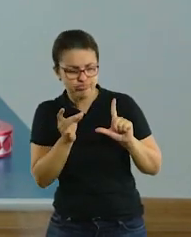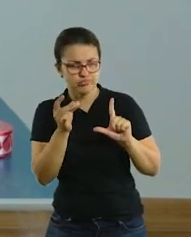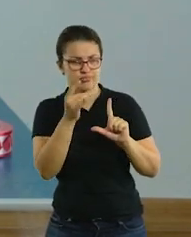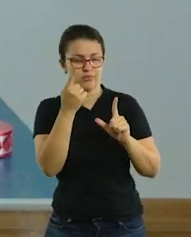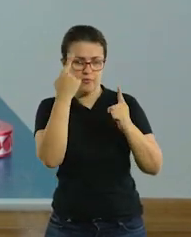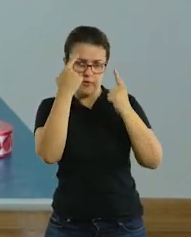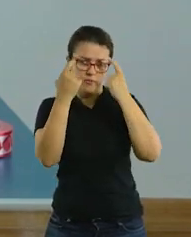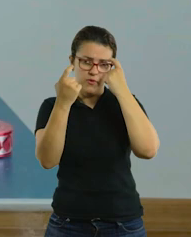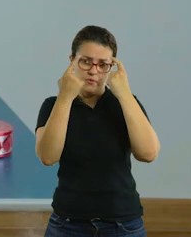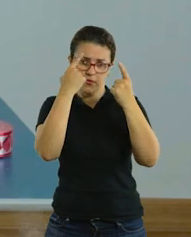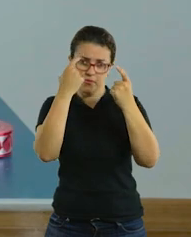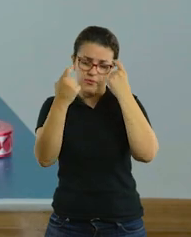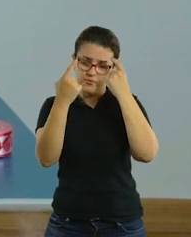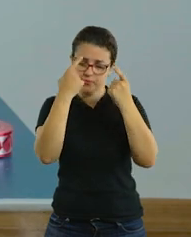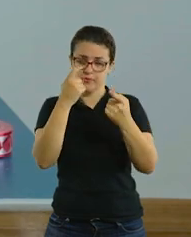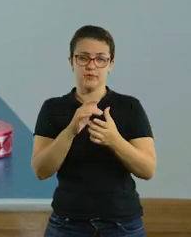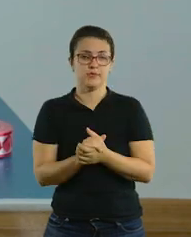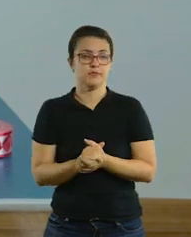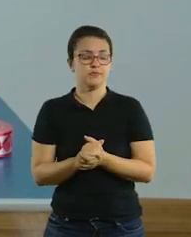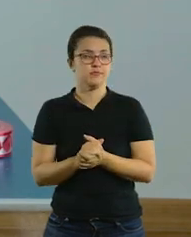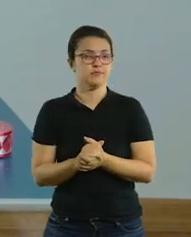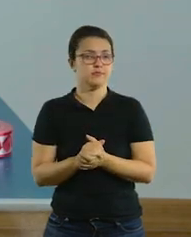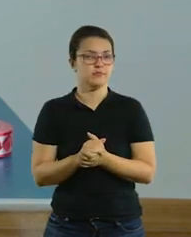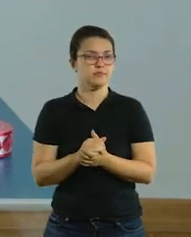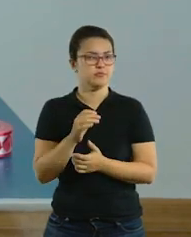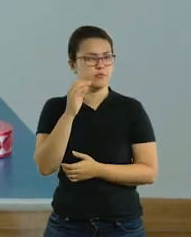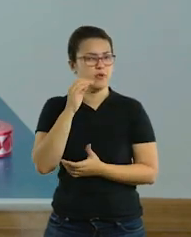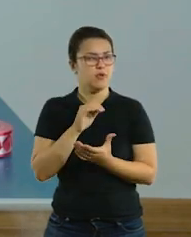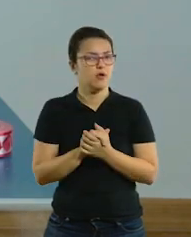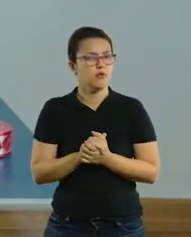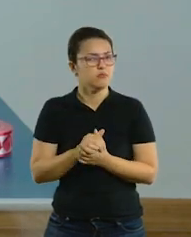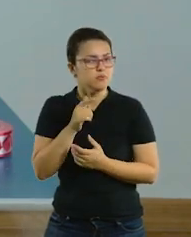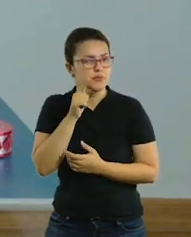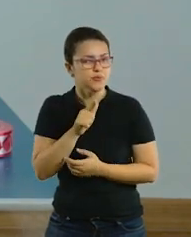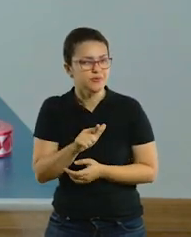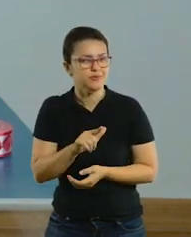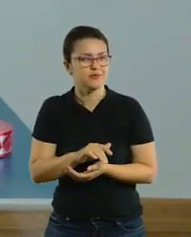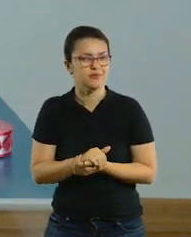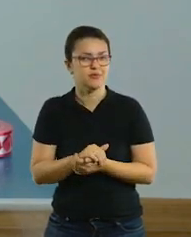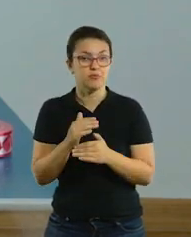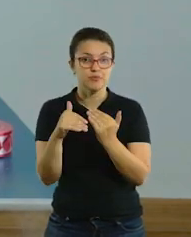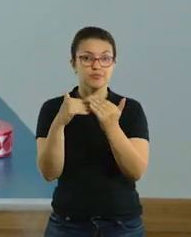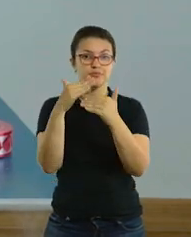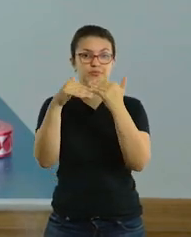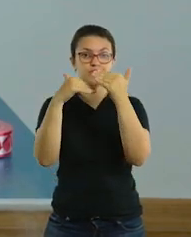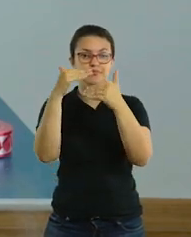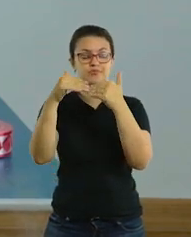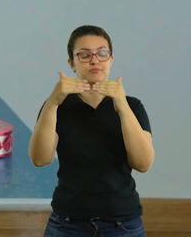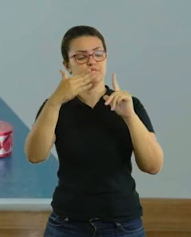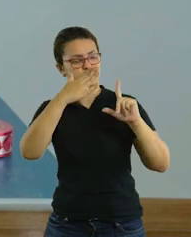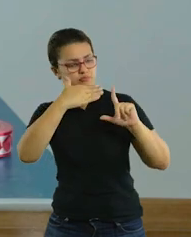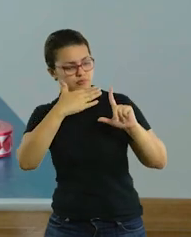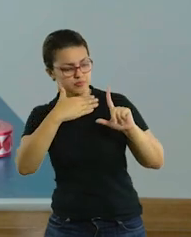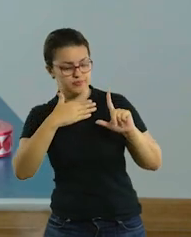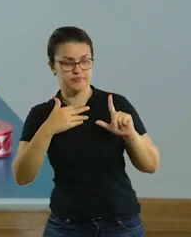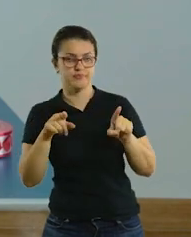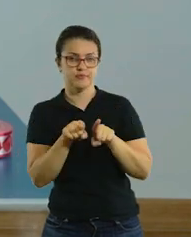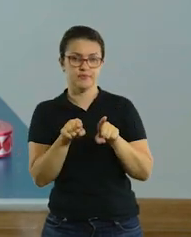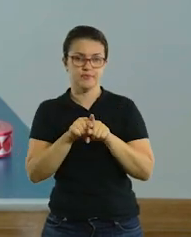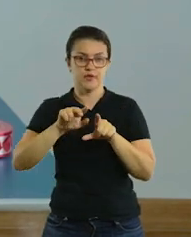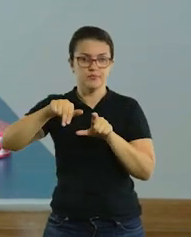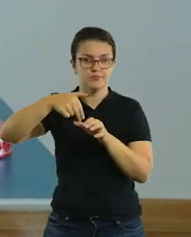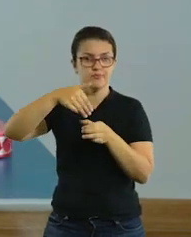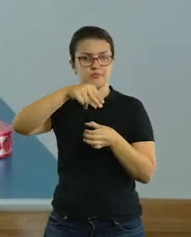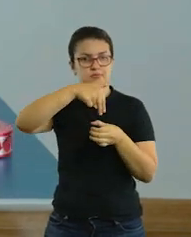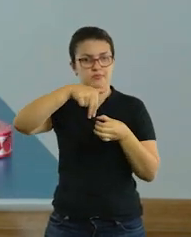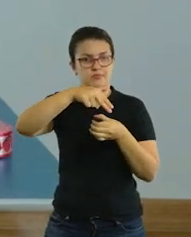a criatividade da criança, você vai conseguir evoluir muito mais. E ela vai pintar, ela vai